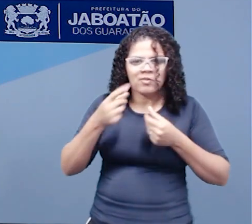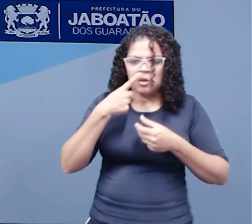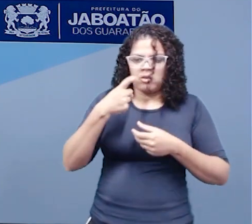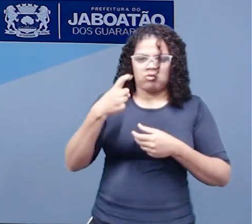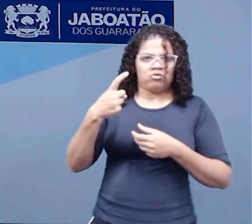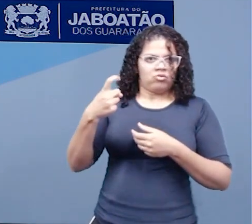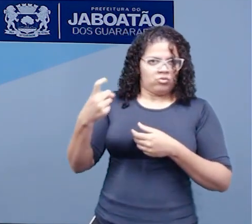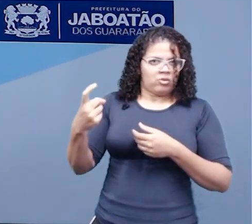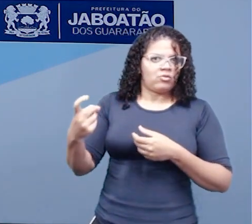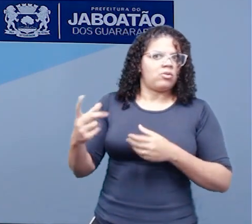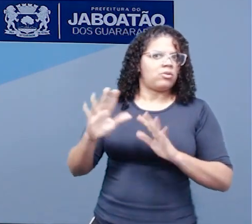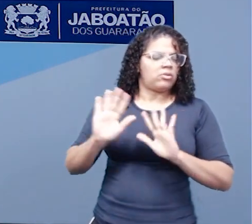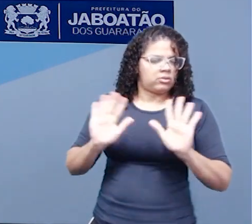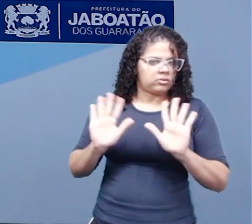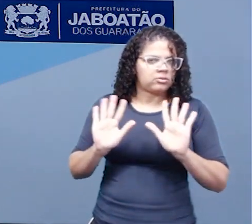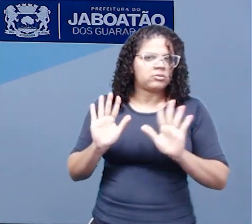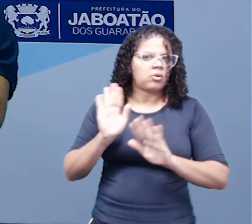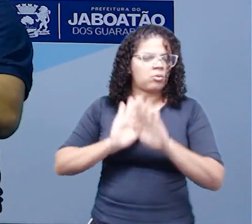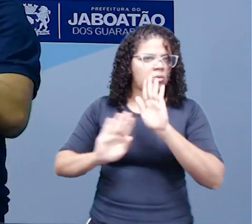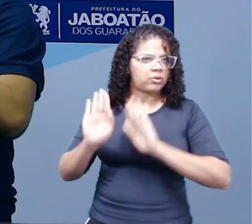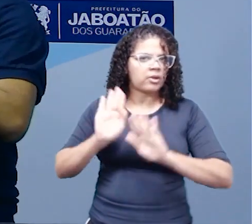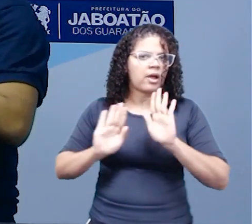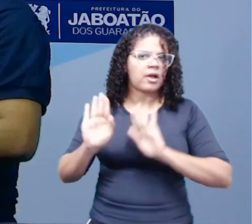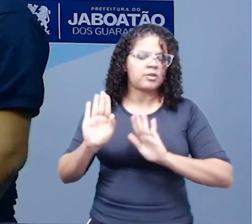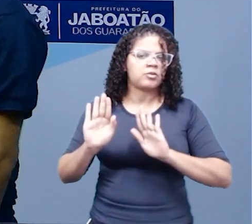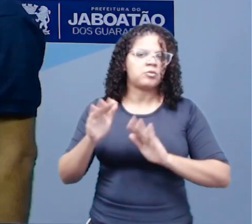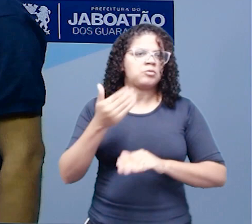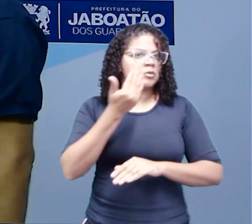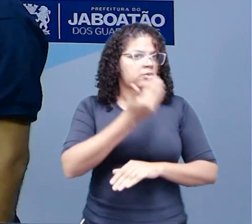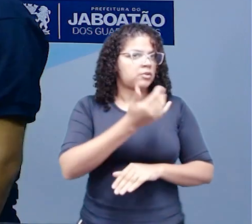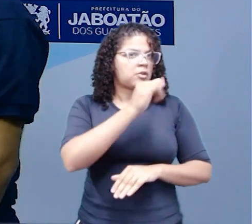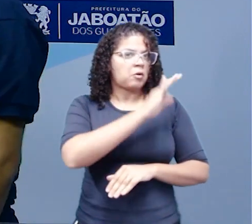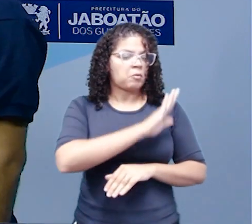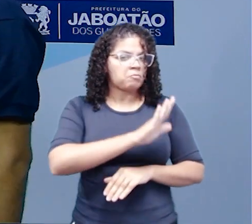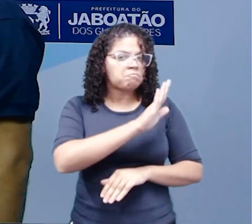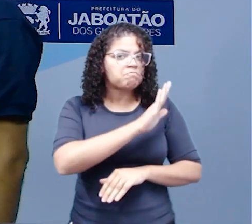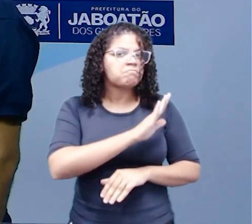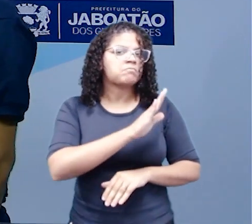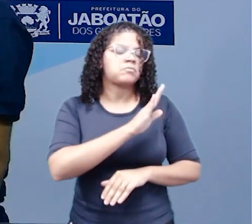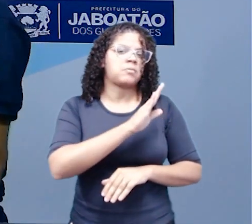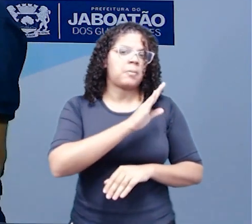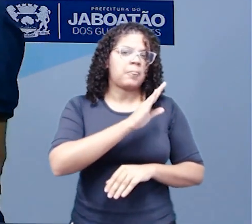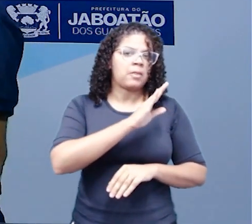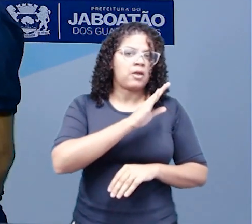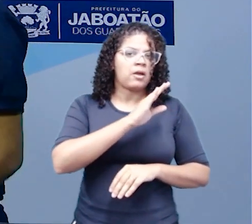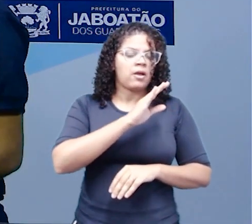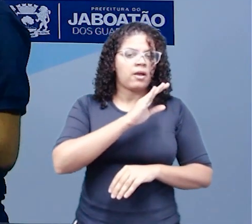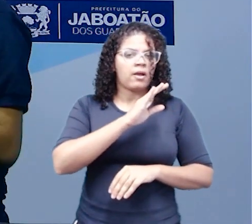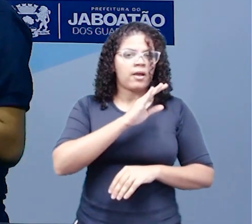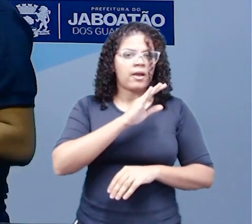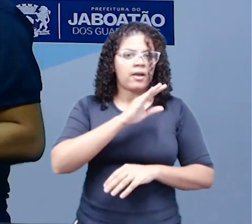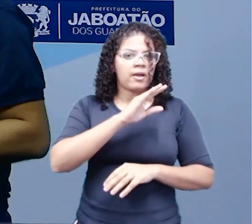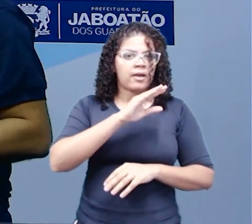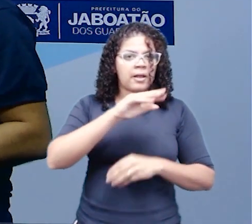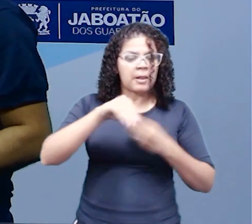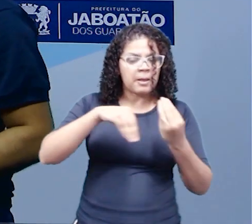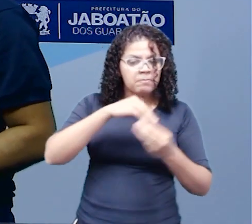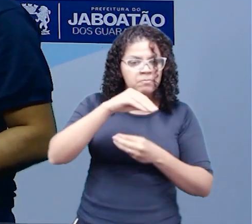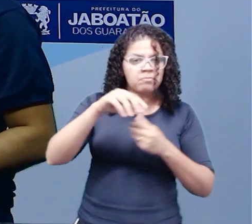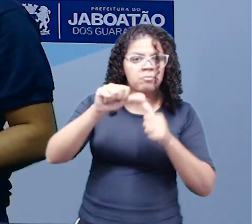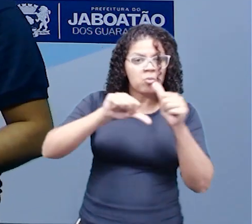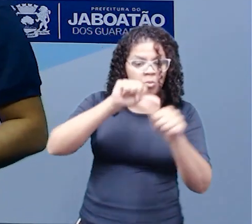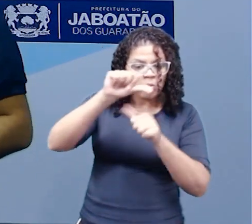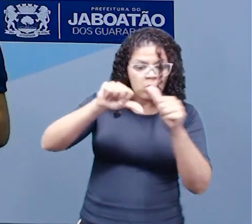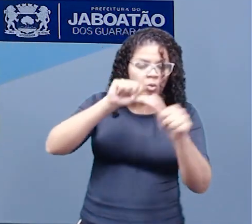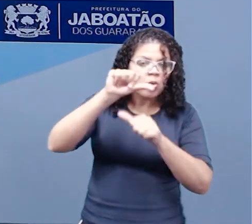elas, certo? Bom, a naftalina, como eu falei, é uma substância que muda do estado